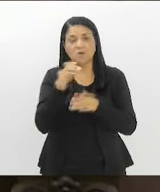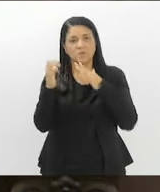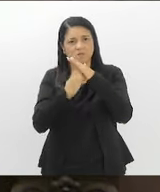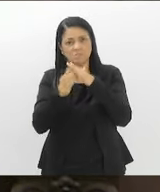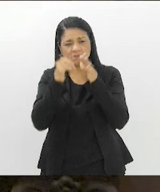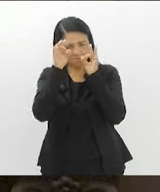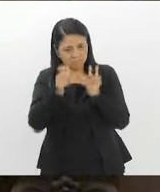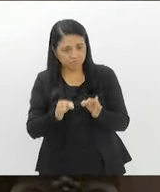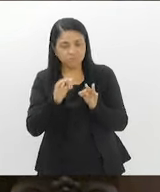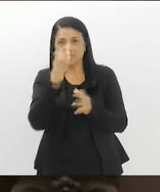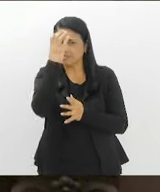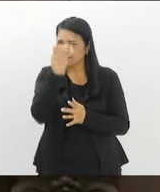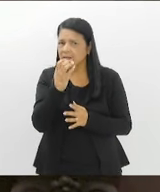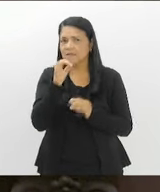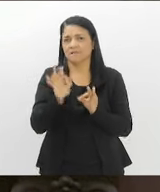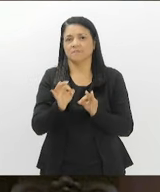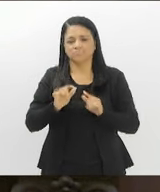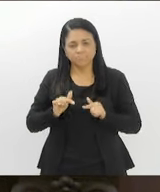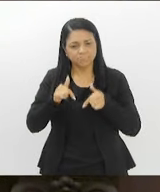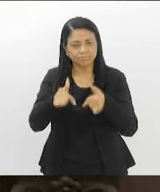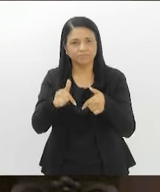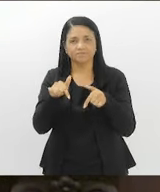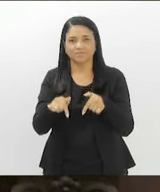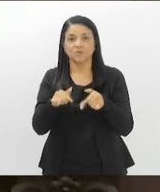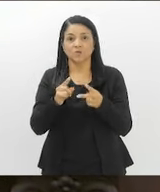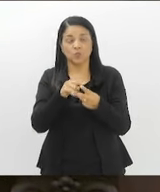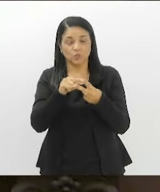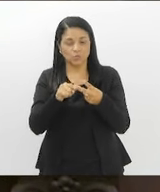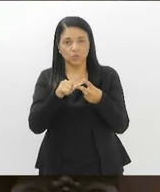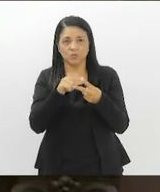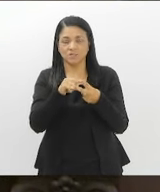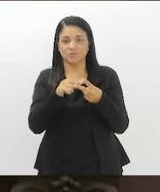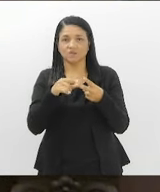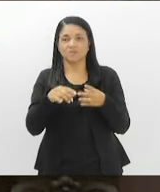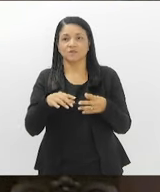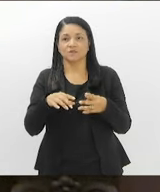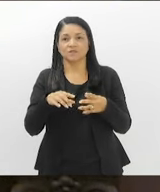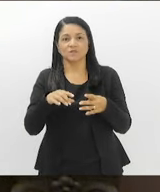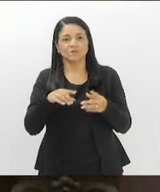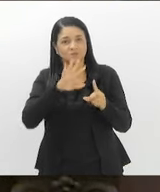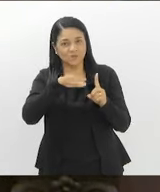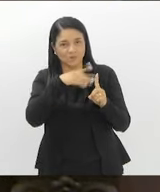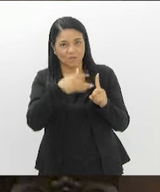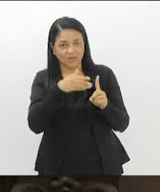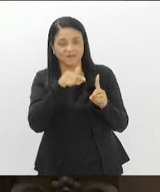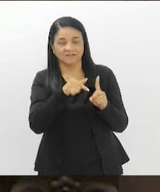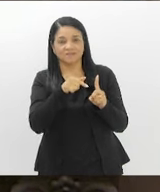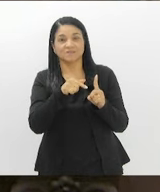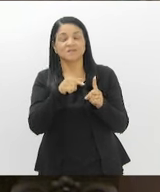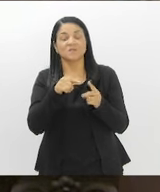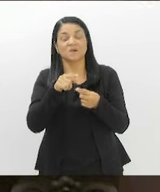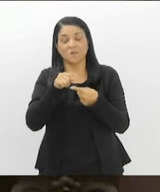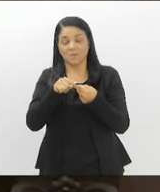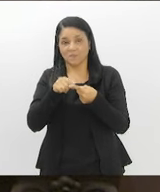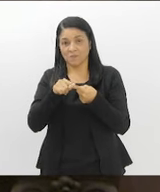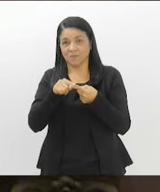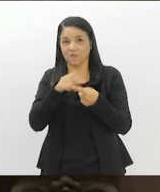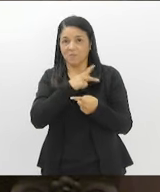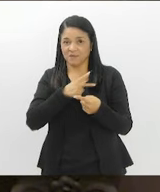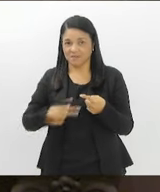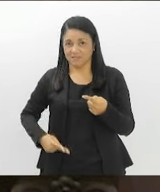competente. Eu tive duas honras. A primeira, o nosso presidente Rodrigo Bracelar me permitir